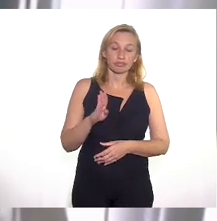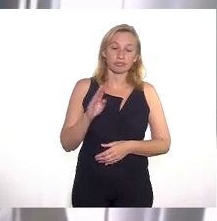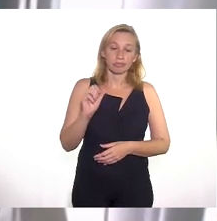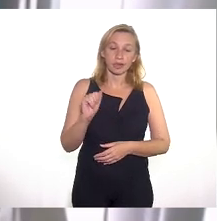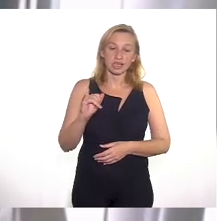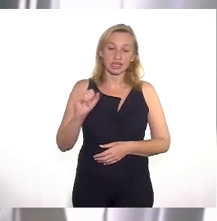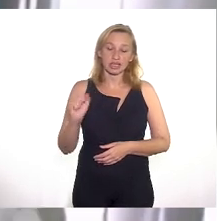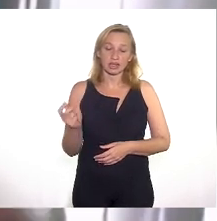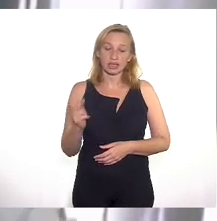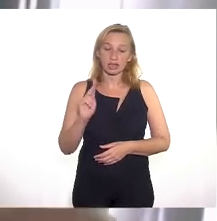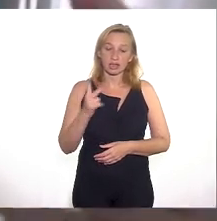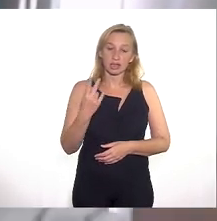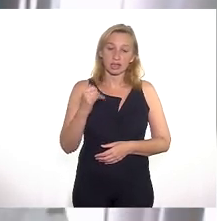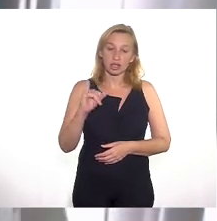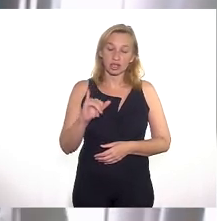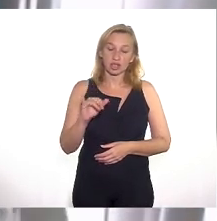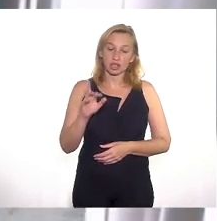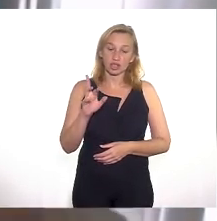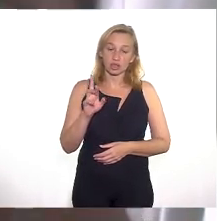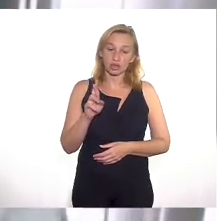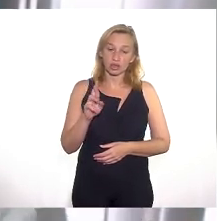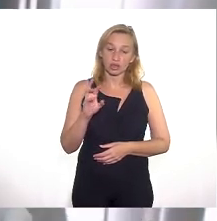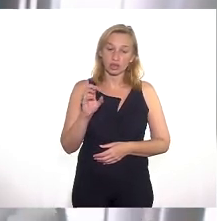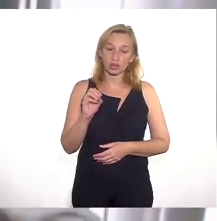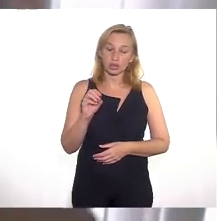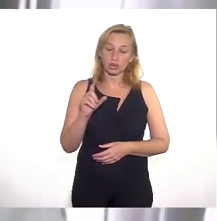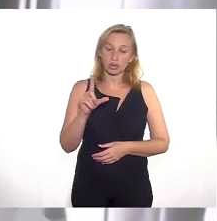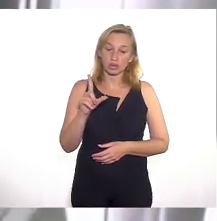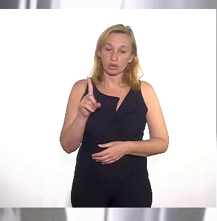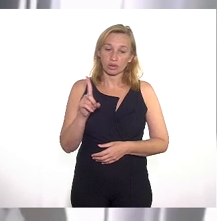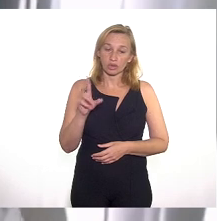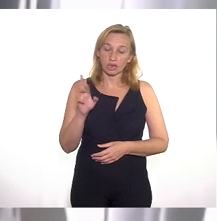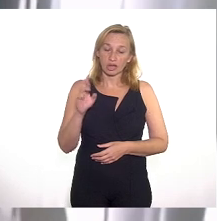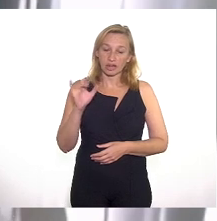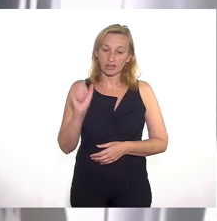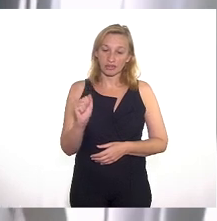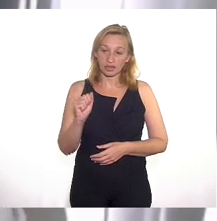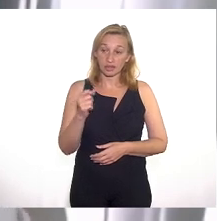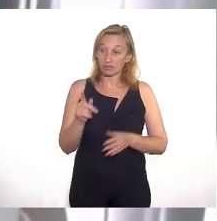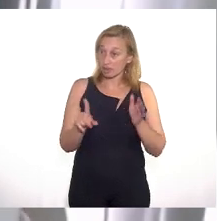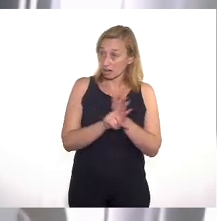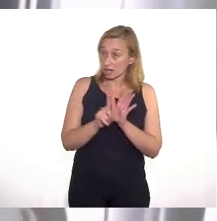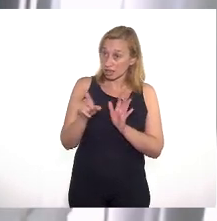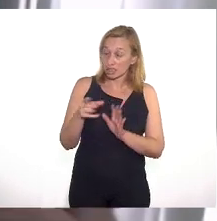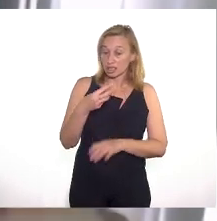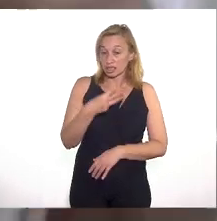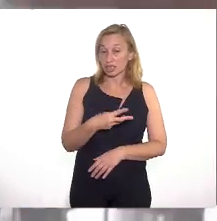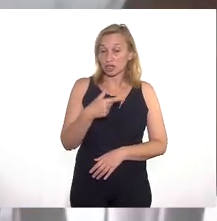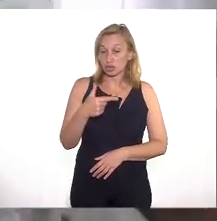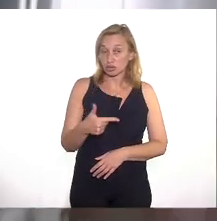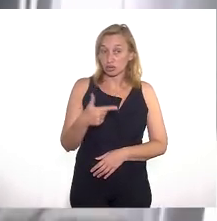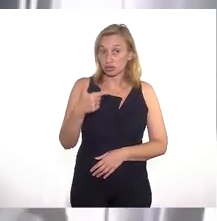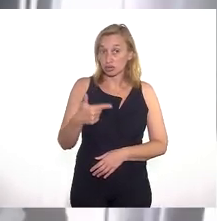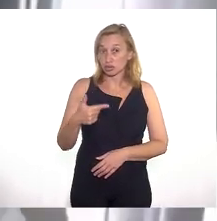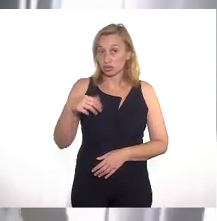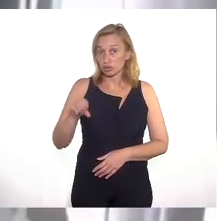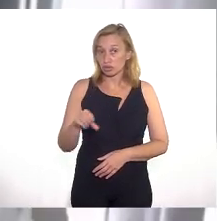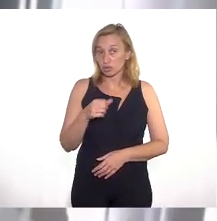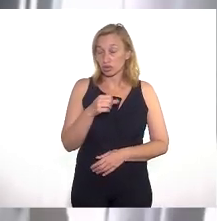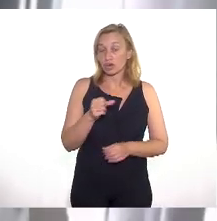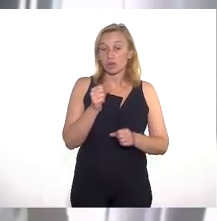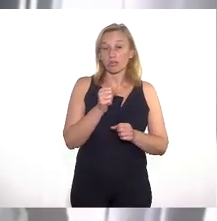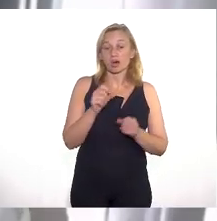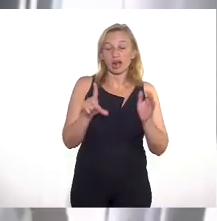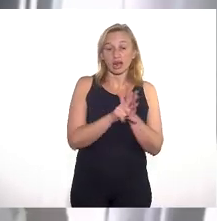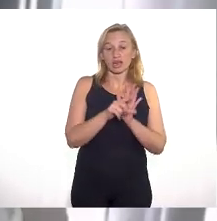é? Conforme disposto na lei que você conhece mais do que ninguém aqui, que é a 3239, que é uma lei de 99. Mas, assim,